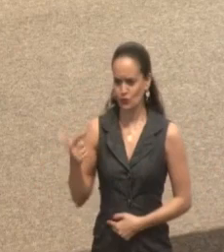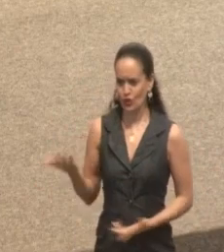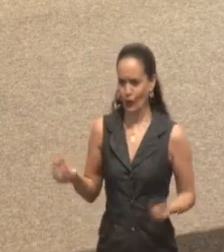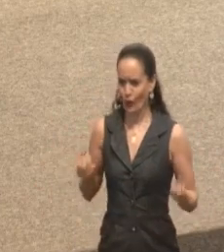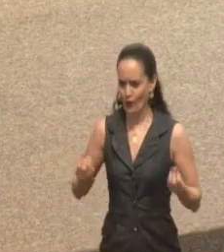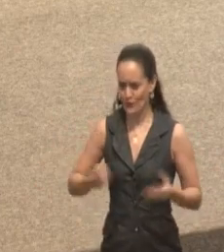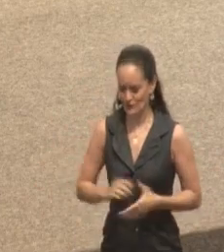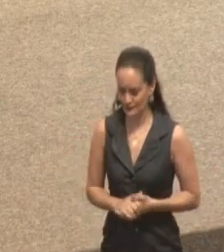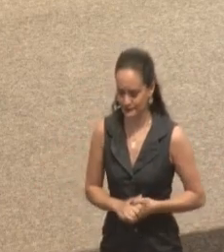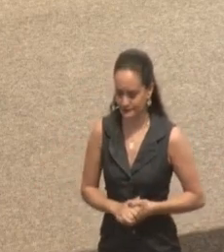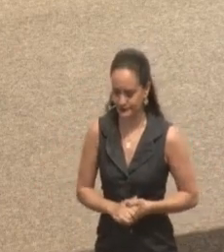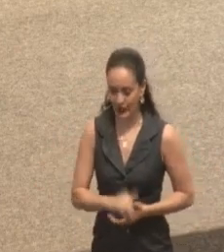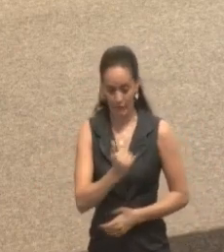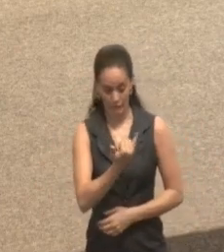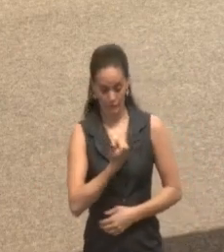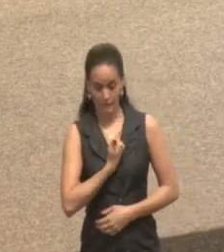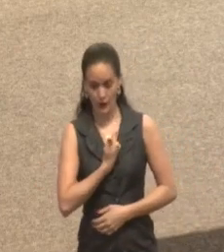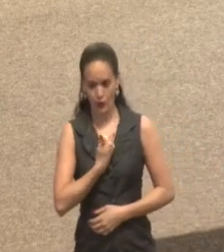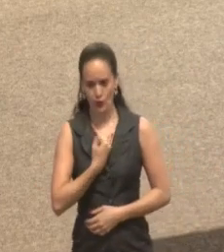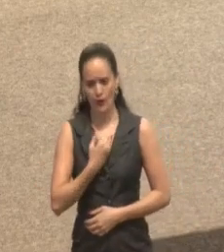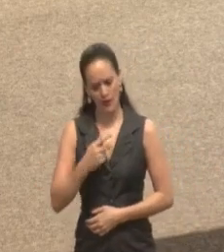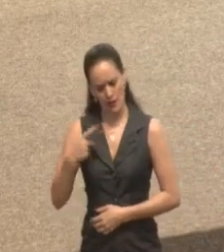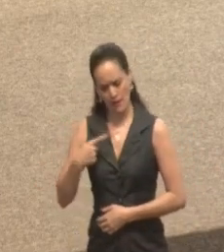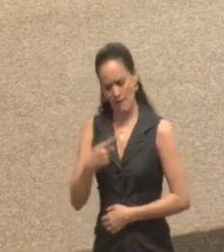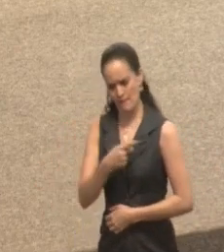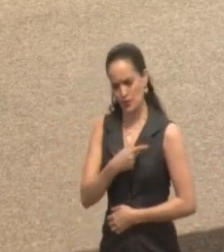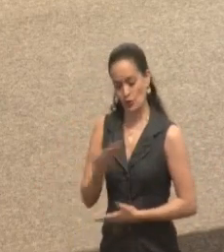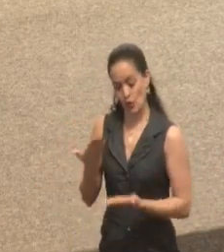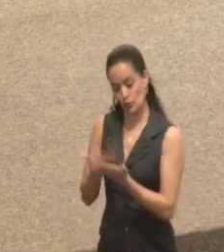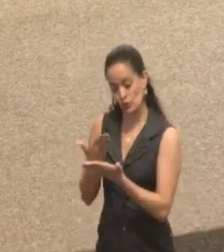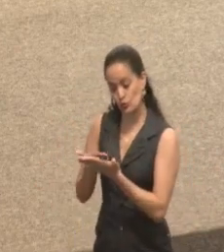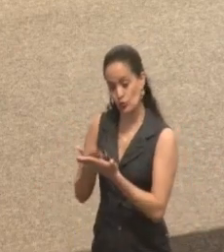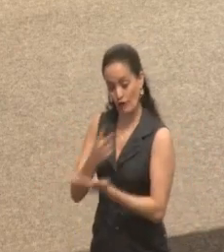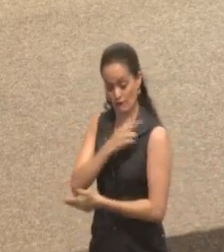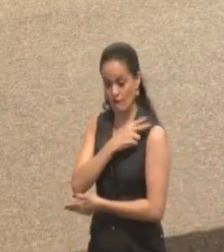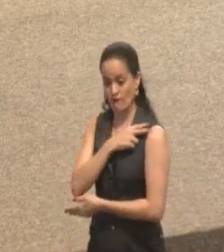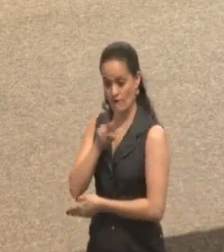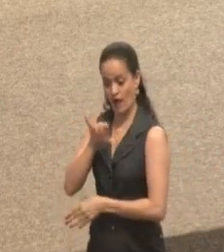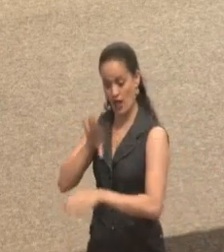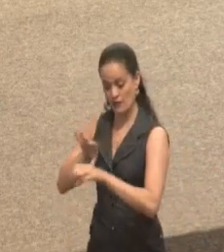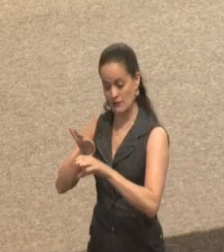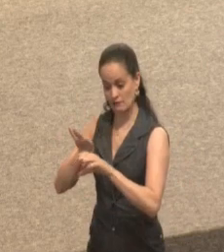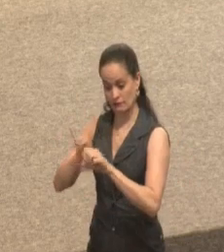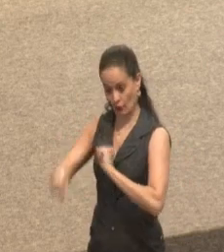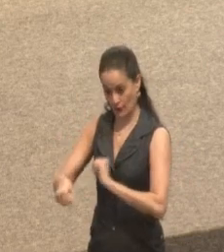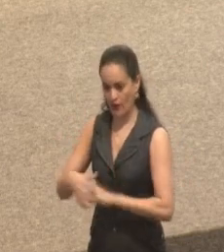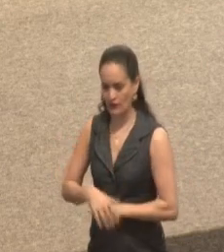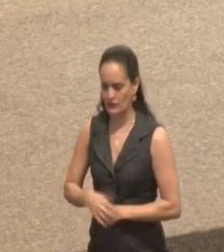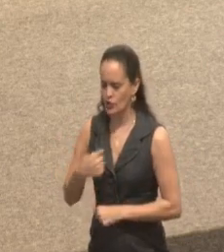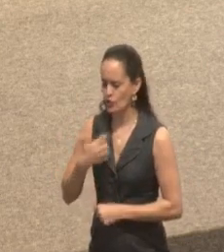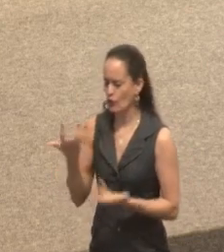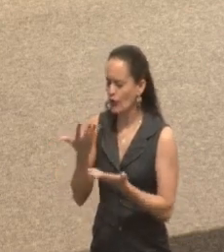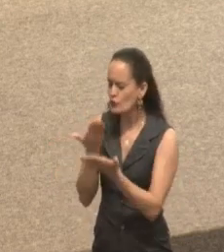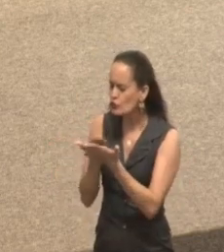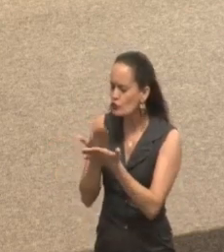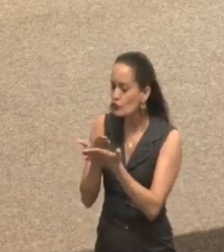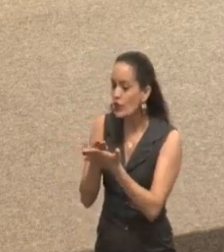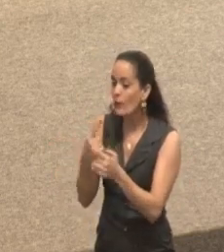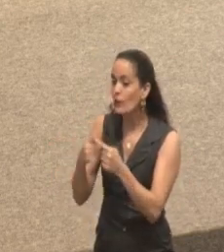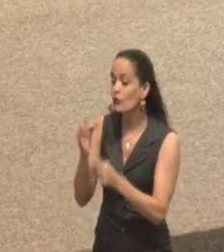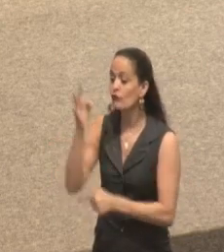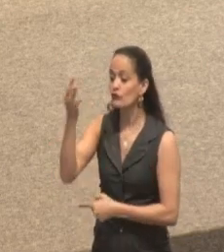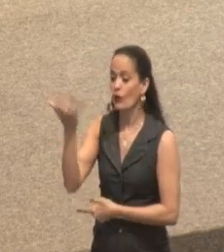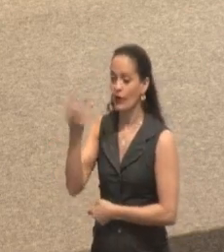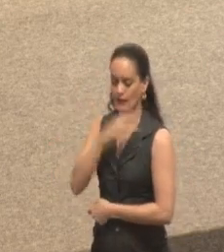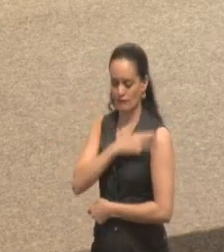mim, pastor, agora eu estou estudando, vou terminar o ensino médio, e eu gostaria muito de estudar, porque eu quero ser um missionário, porque eu